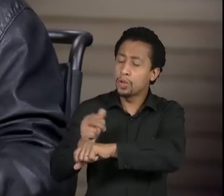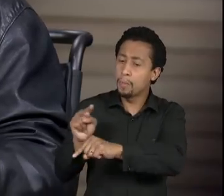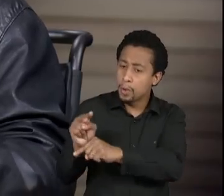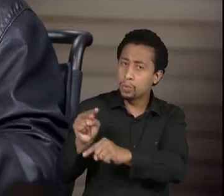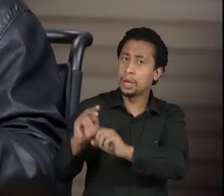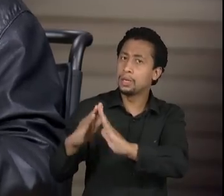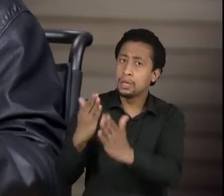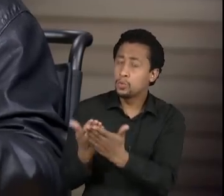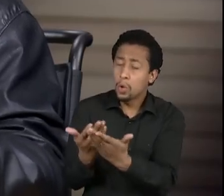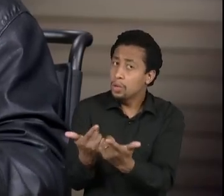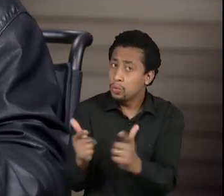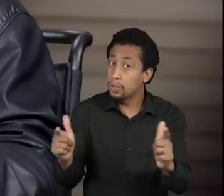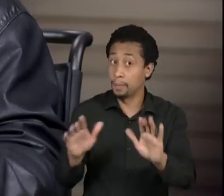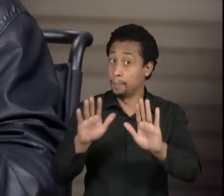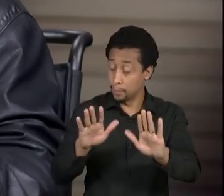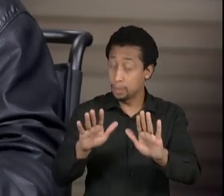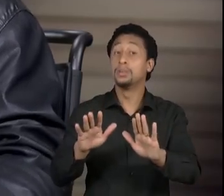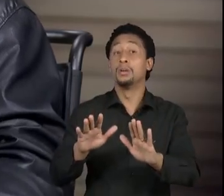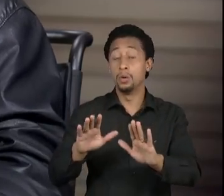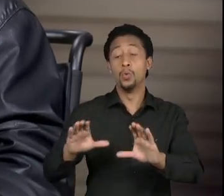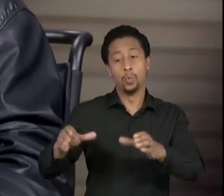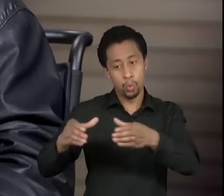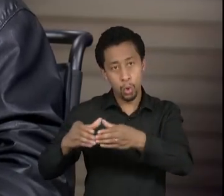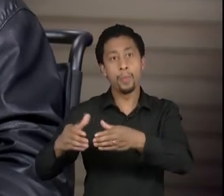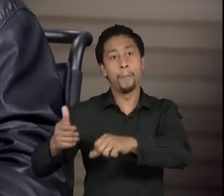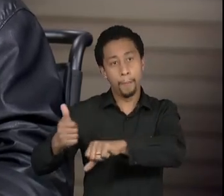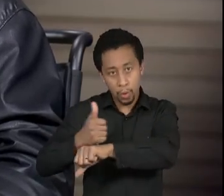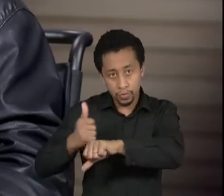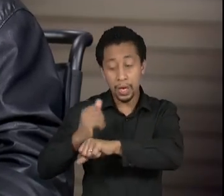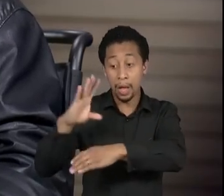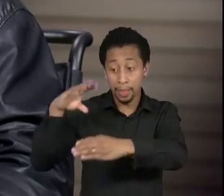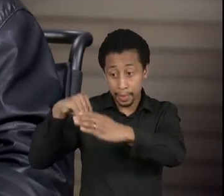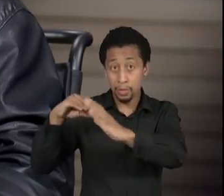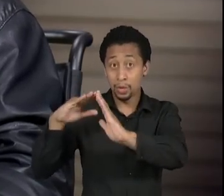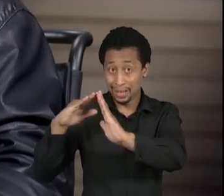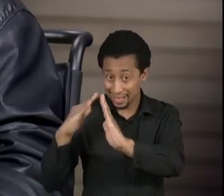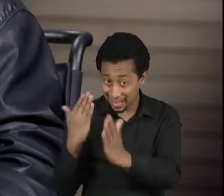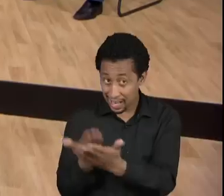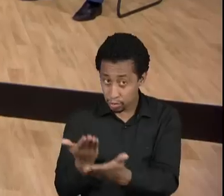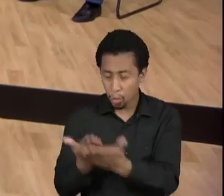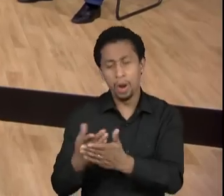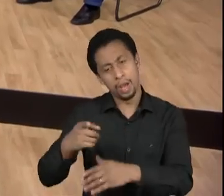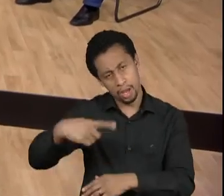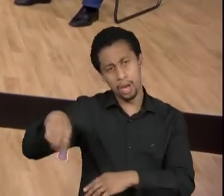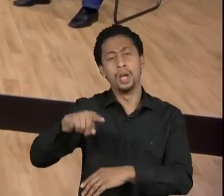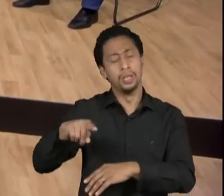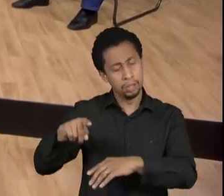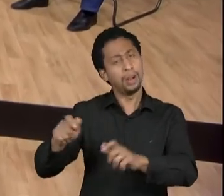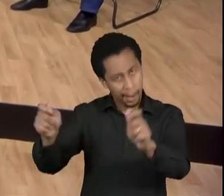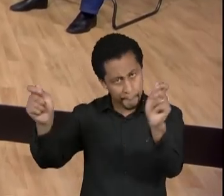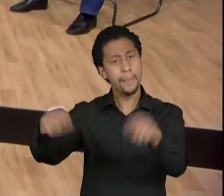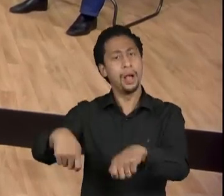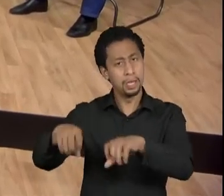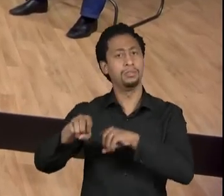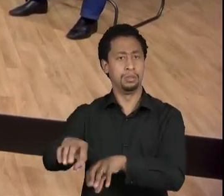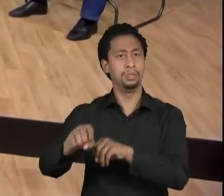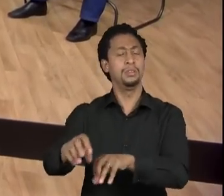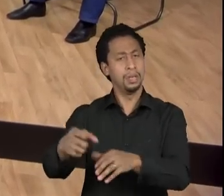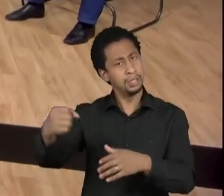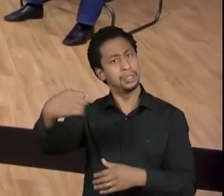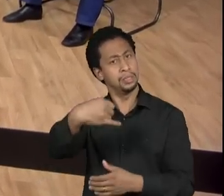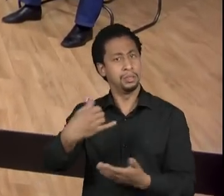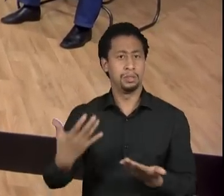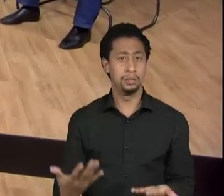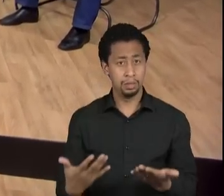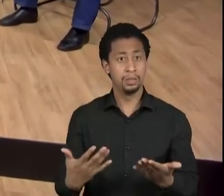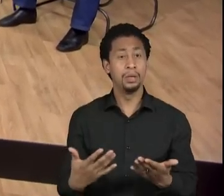mas os profissionais que estão na escola são os profissionais habilitados para dar conta dessa tarefa. Eu acho que é equivocado opor a escola à